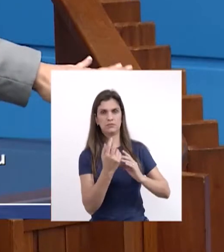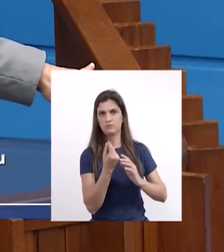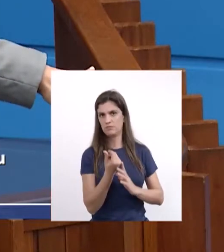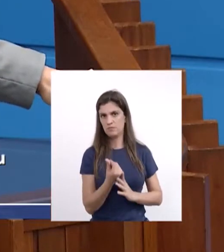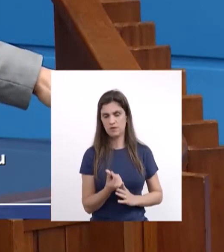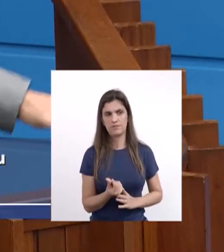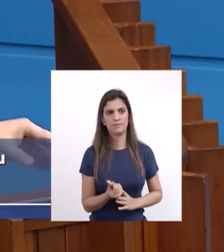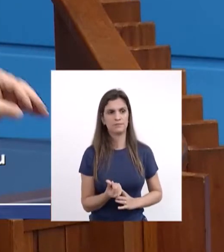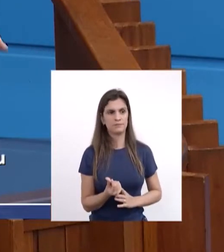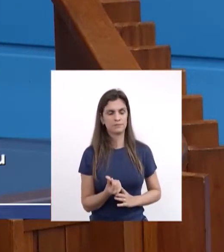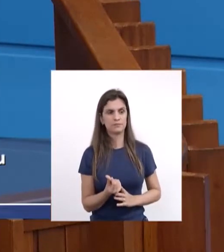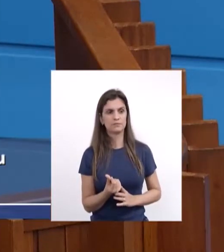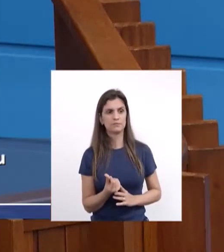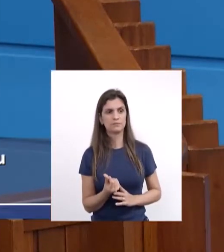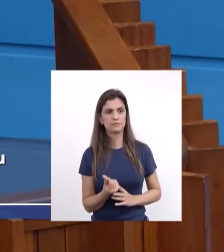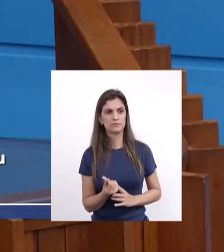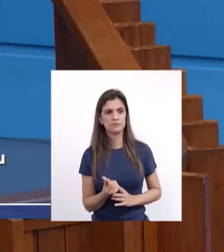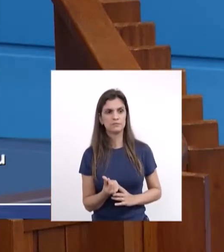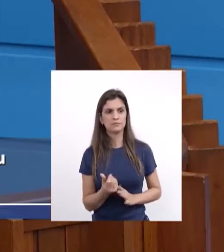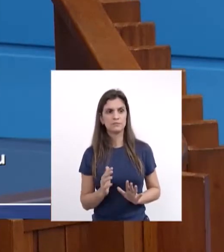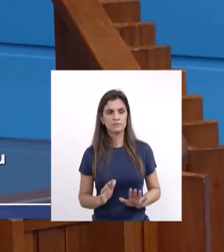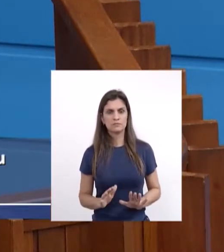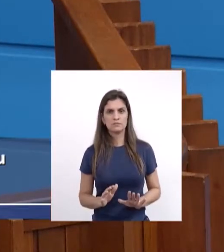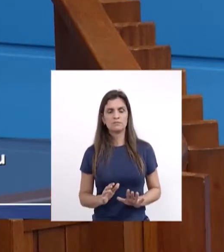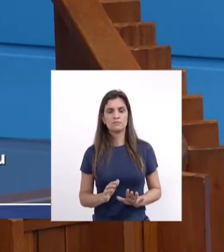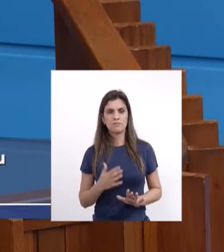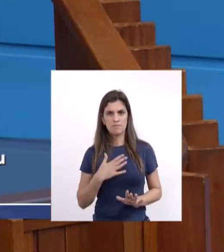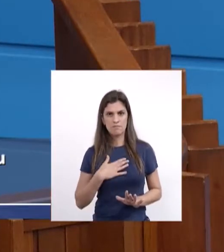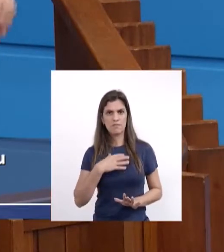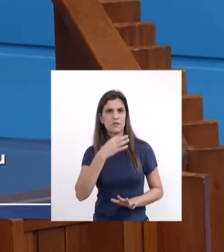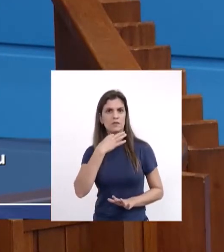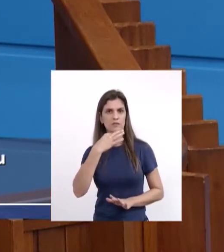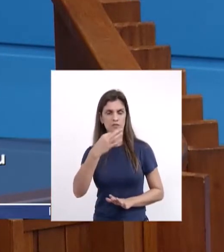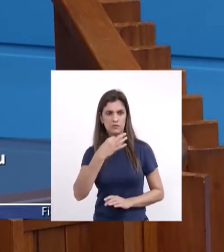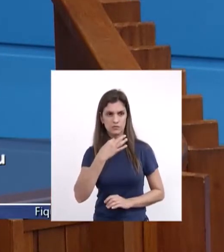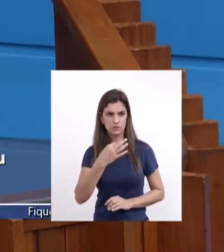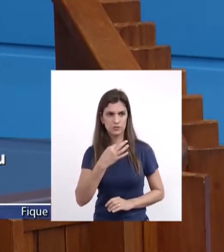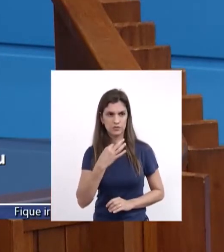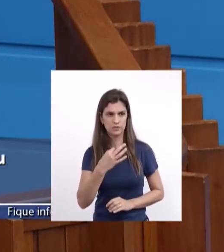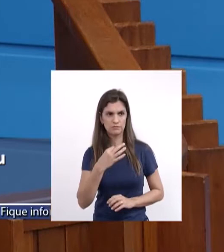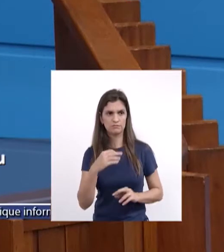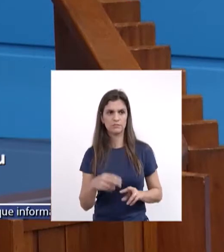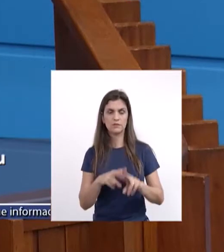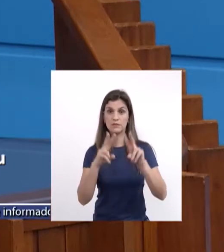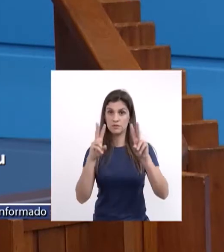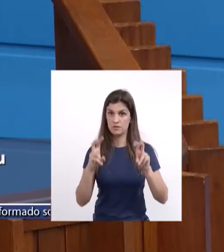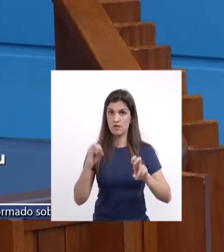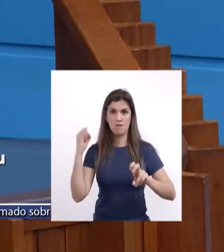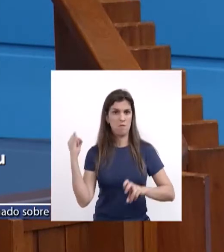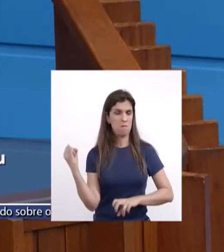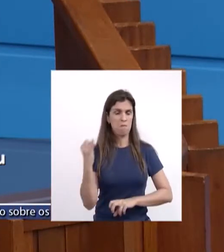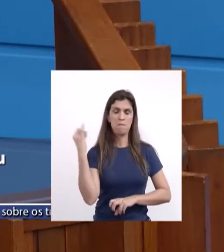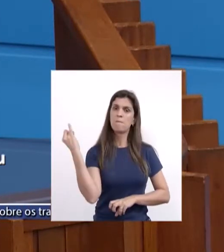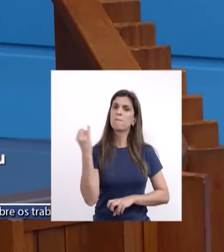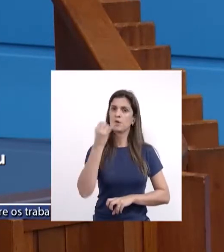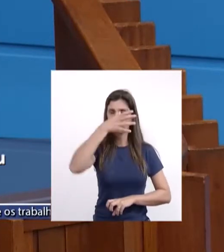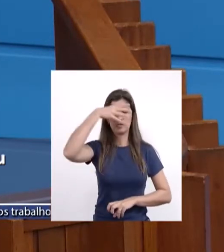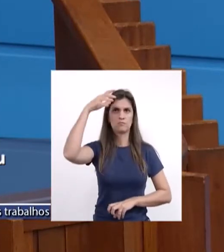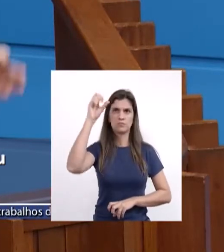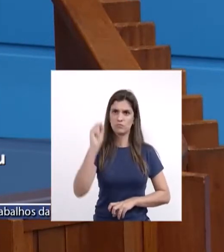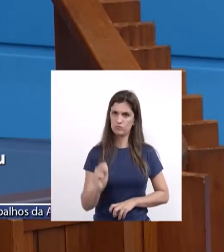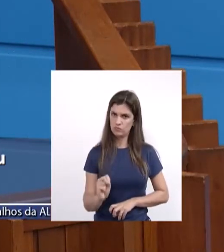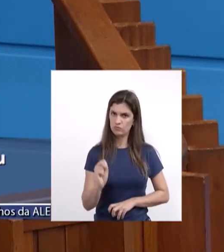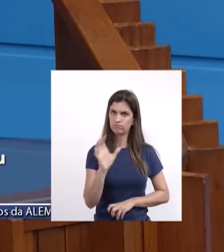Paulo Correia, eu gostaria de fazer uma sugestão. Esse é um assunto de relevante interesse público ao Mato Grosso do